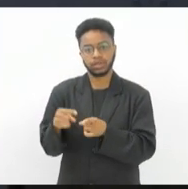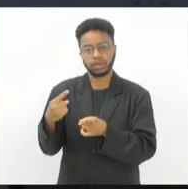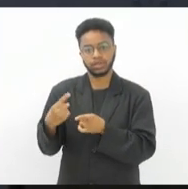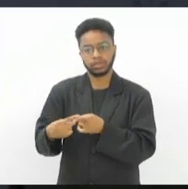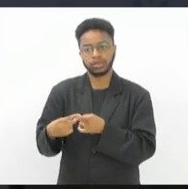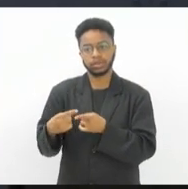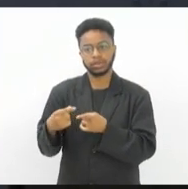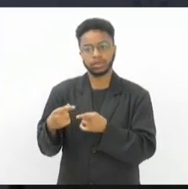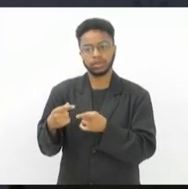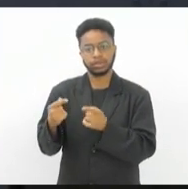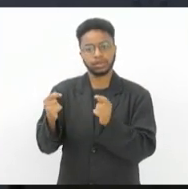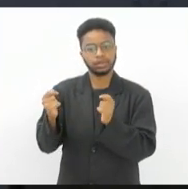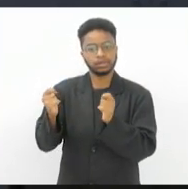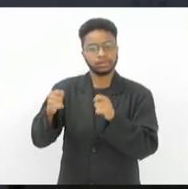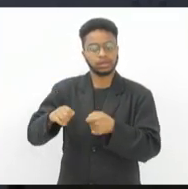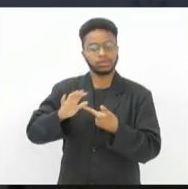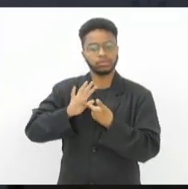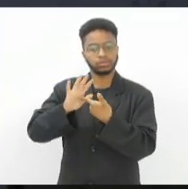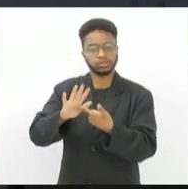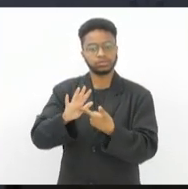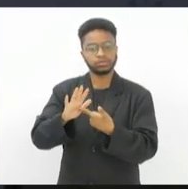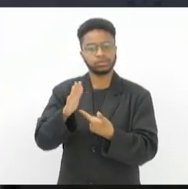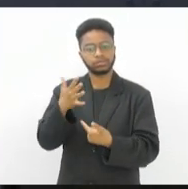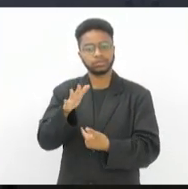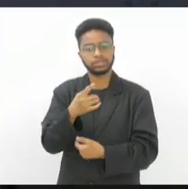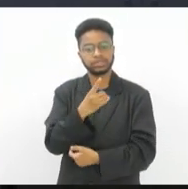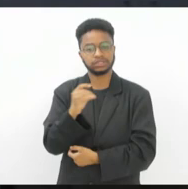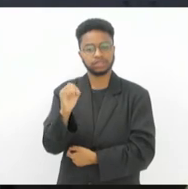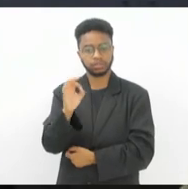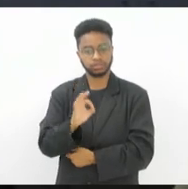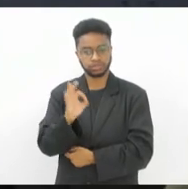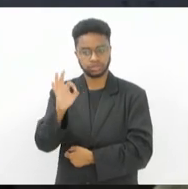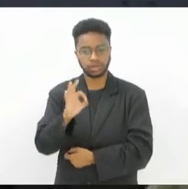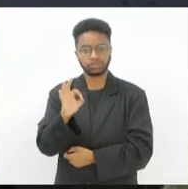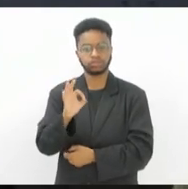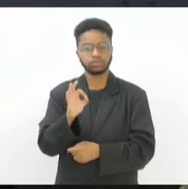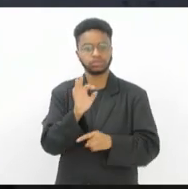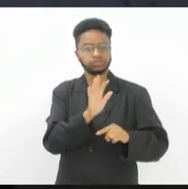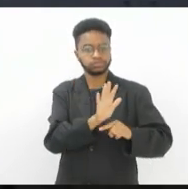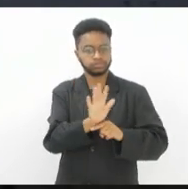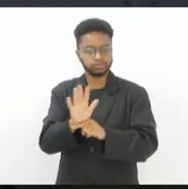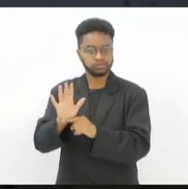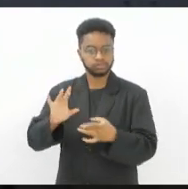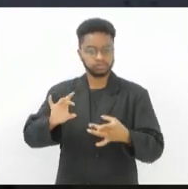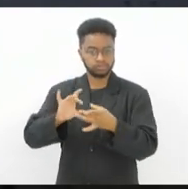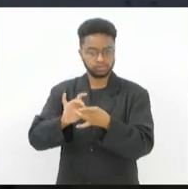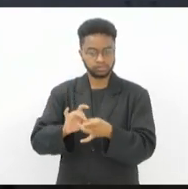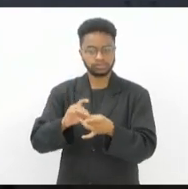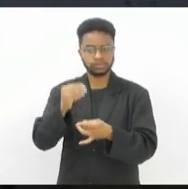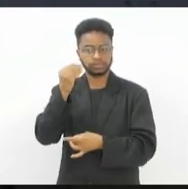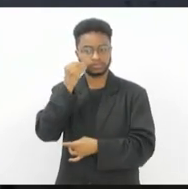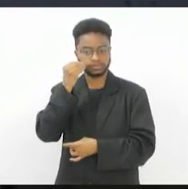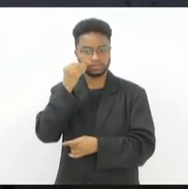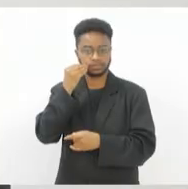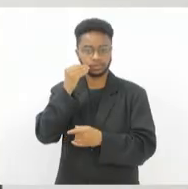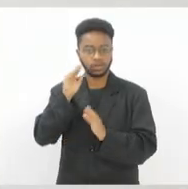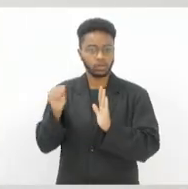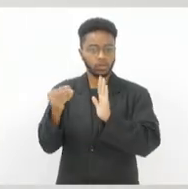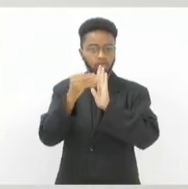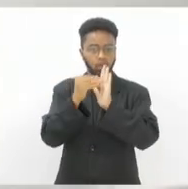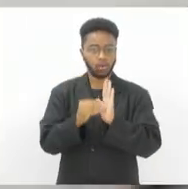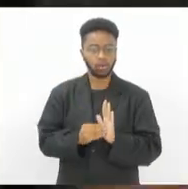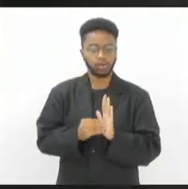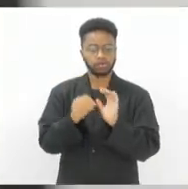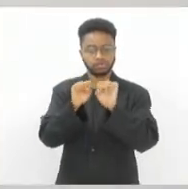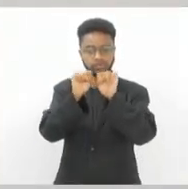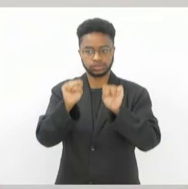galhar praticamente 100% dos beneficiários para estarem todos inseridos no sistema. O deputado